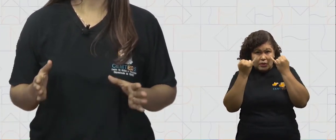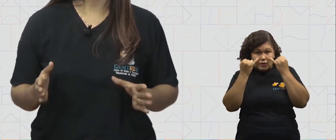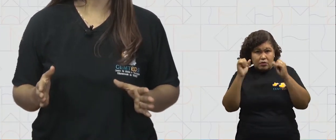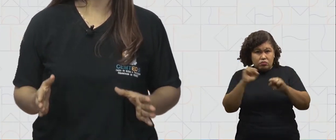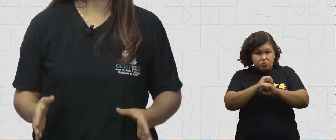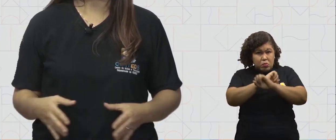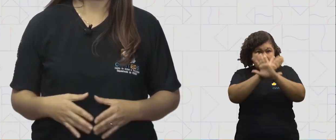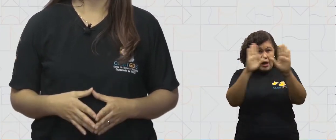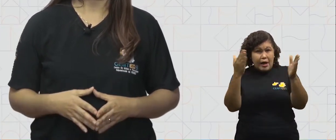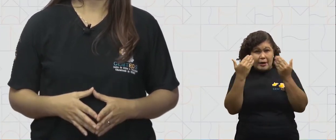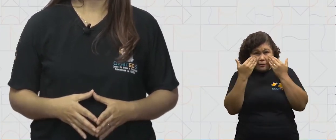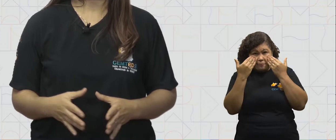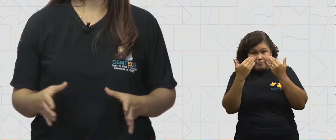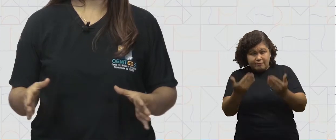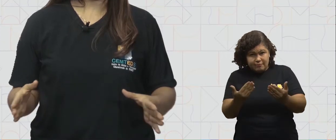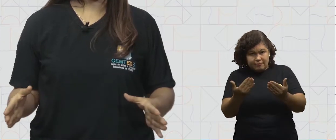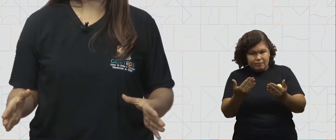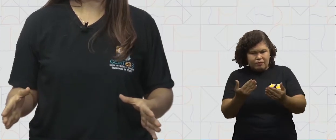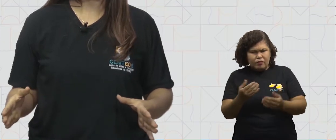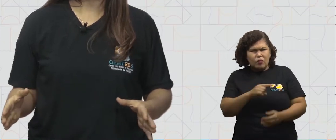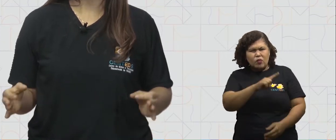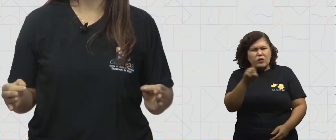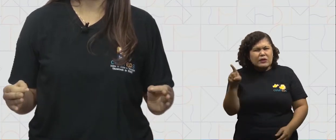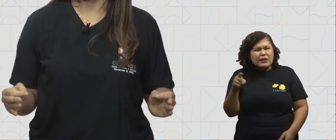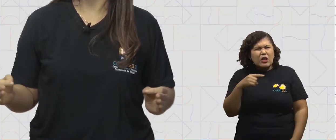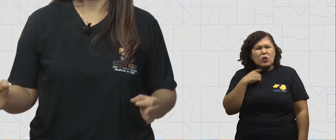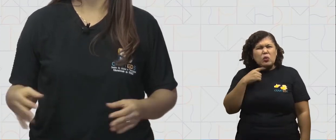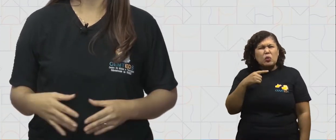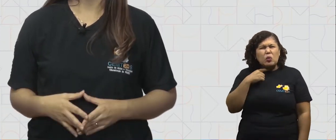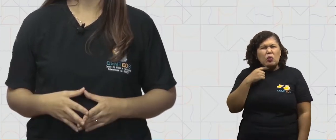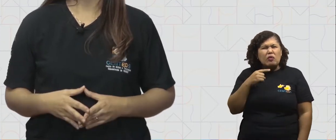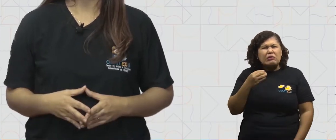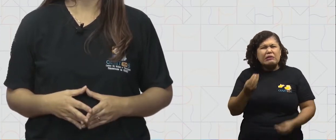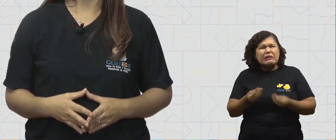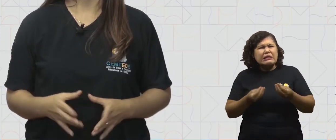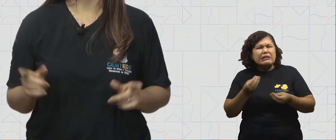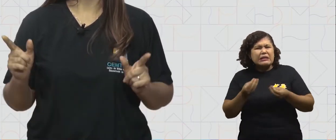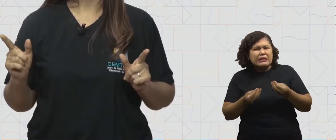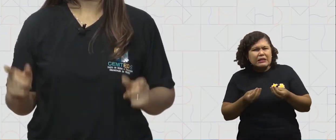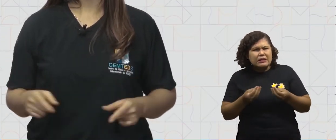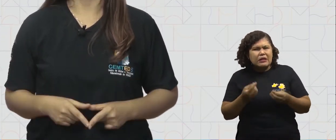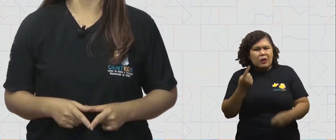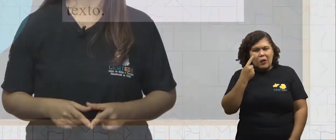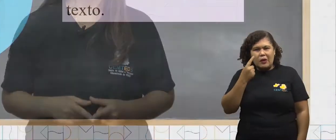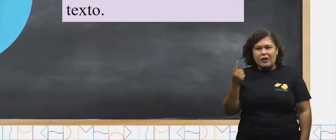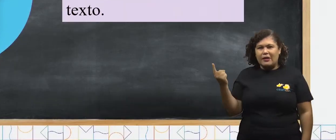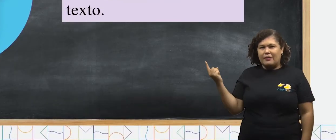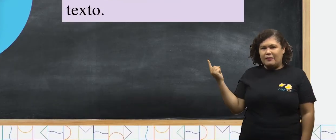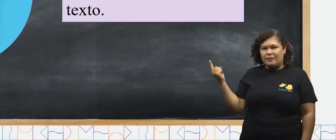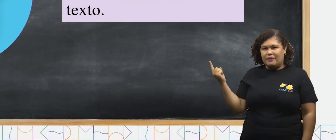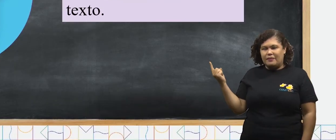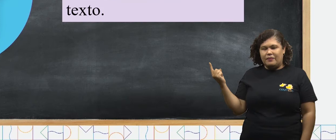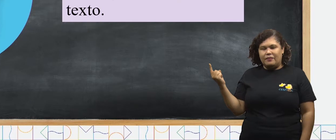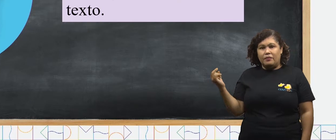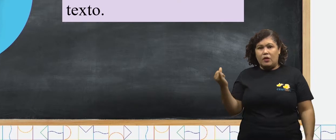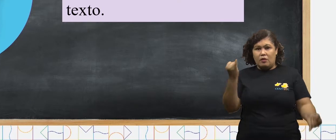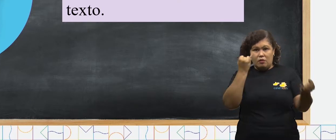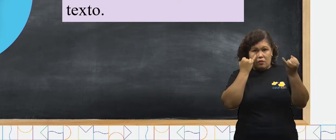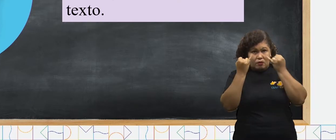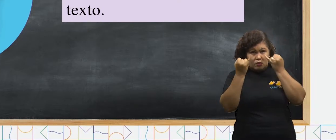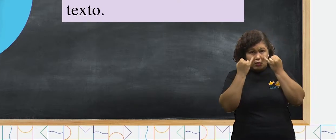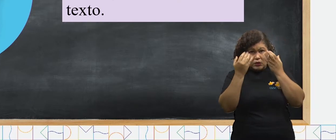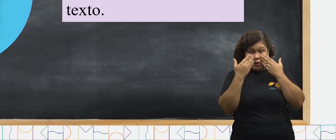informações explícitas. Ficou na dúvida do que é informação explícita? Veja na tela.